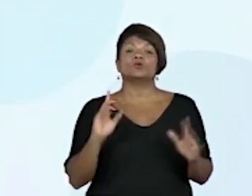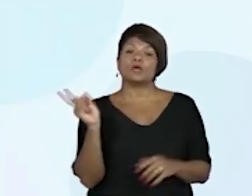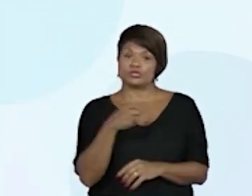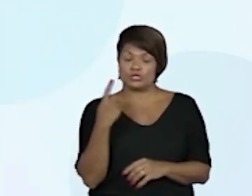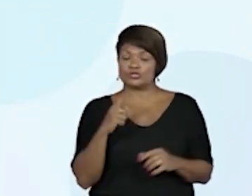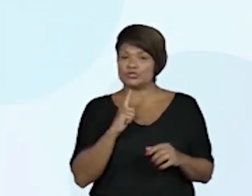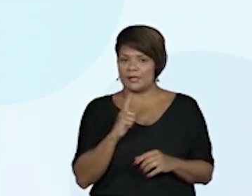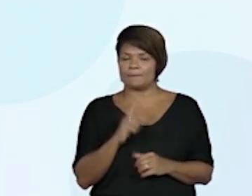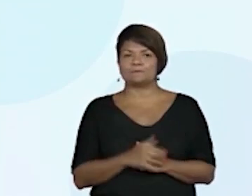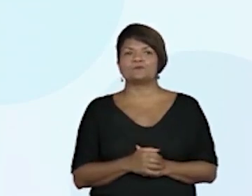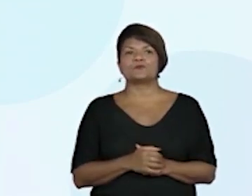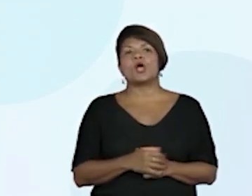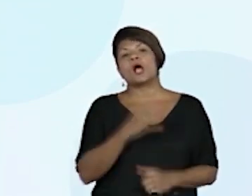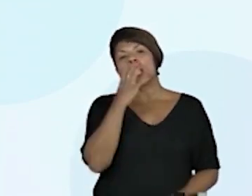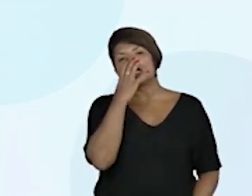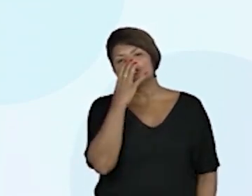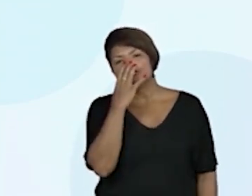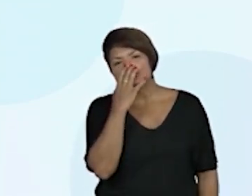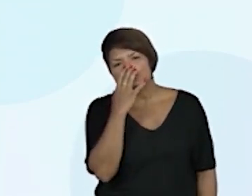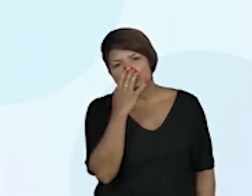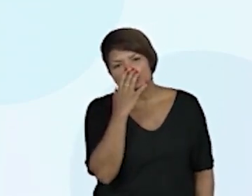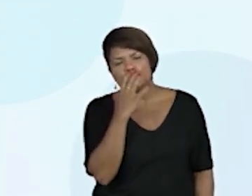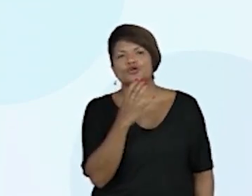tínhamos cachorrinho,